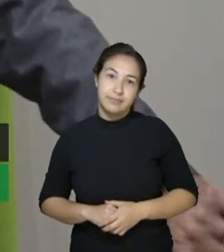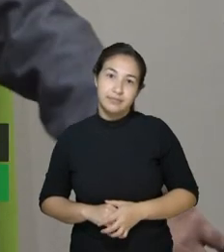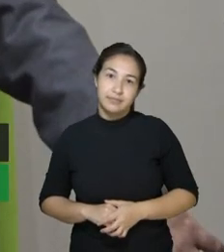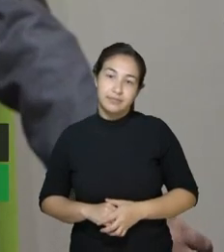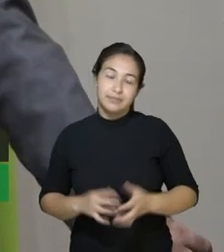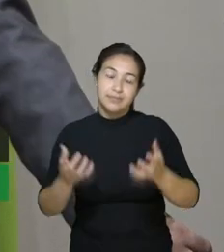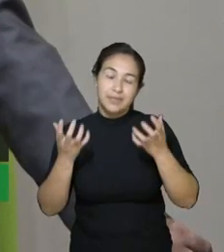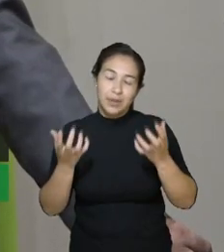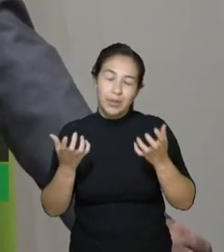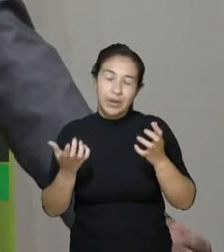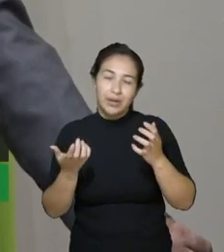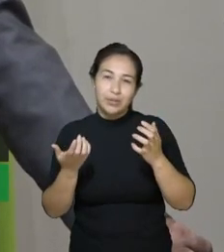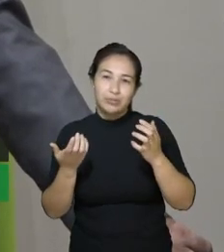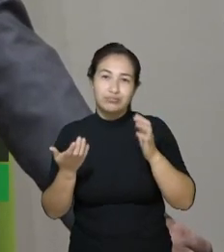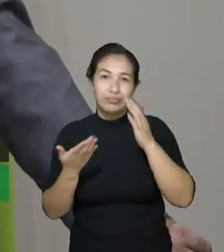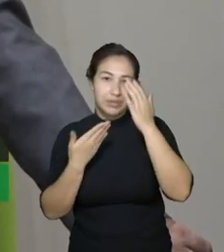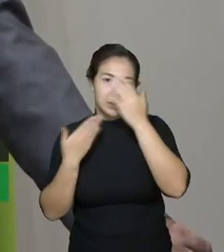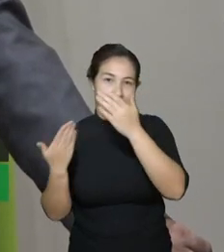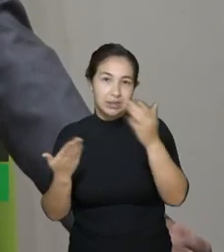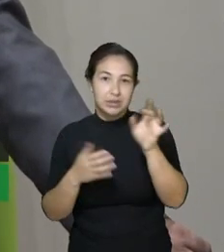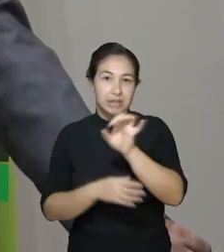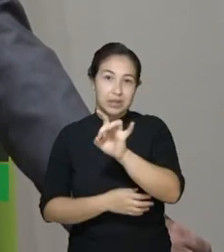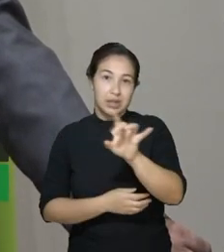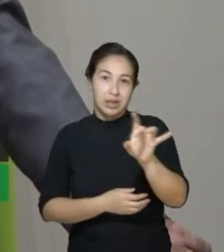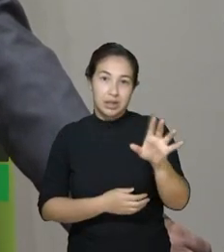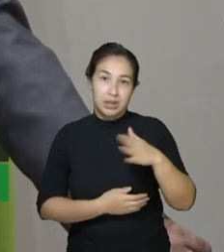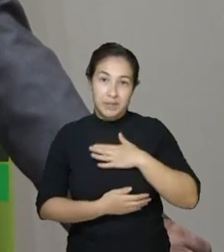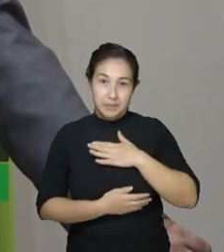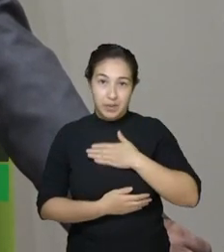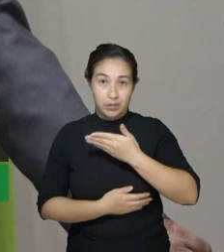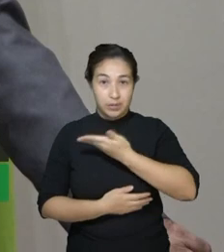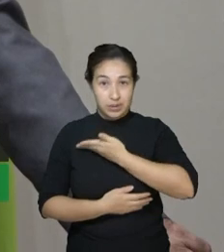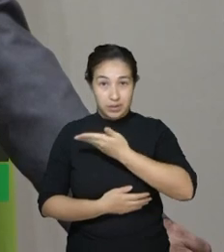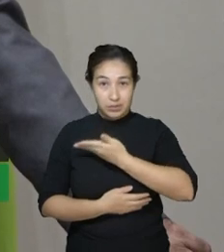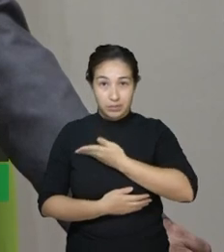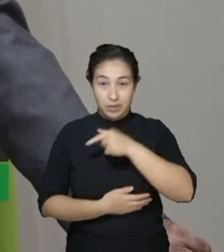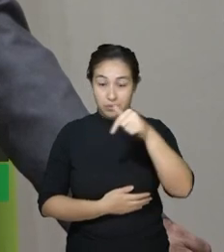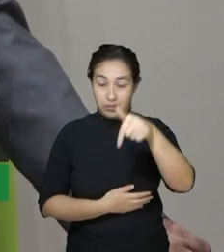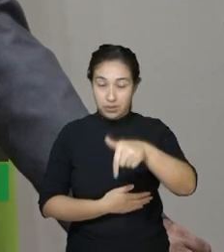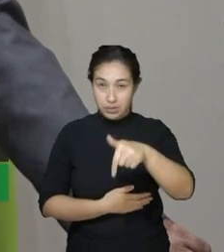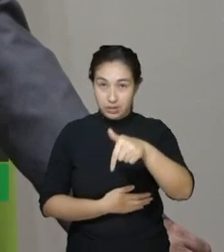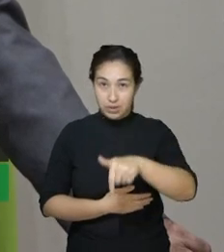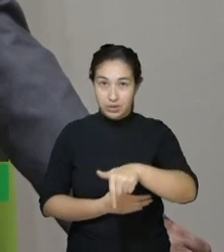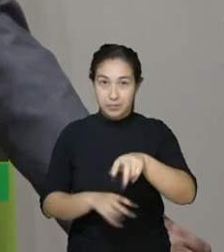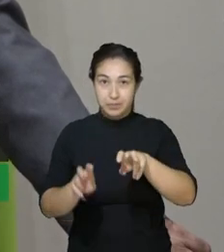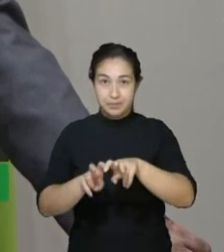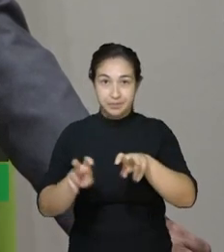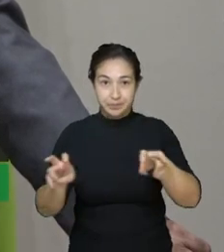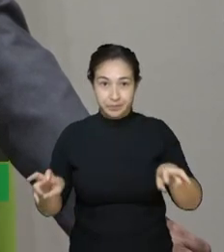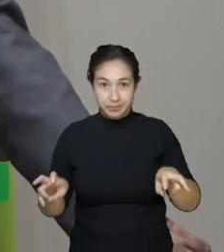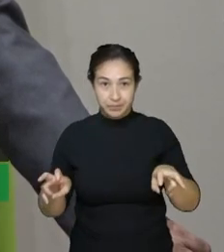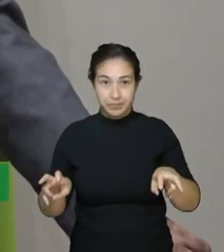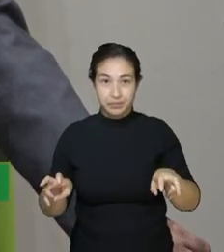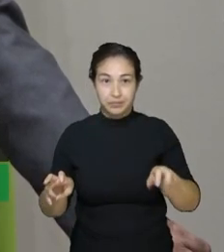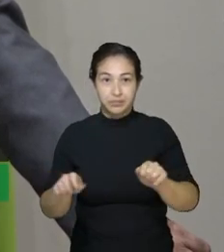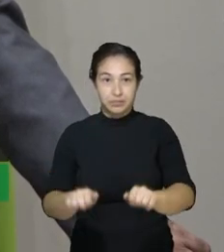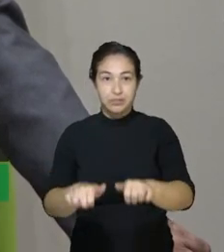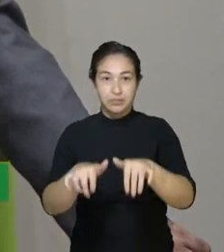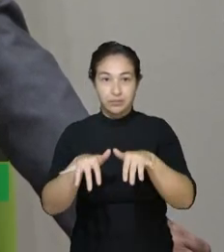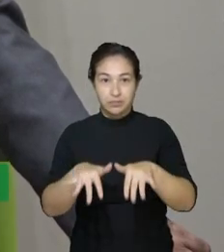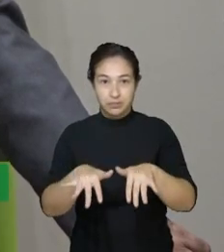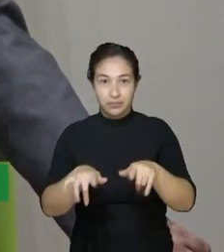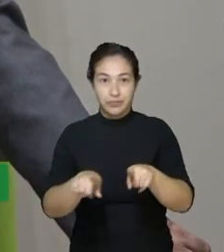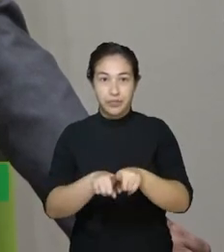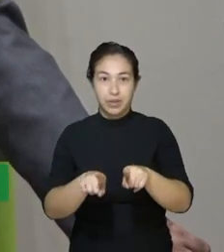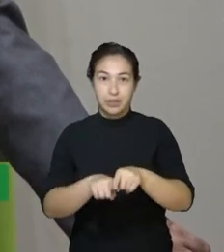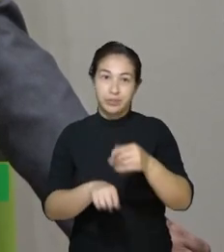Quero homenagear cada um dos meus colegas que estão aqui no plenário, daqueles que não estão,